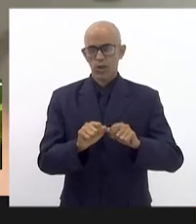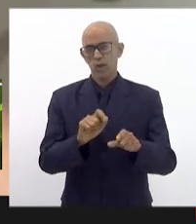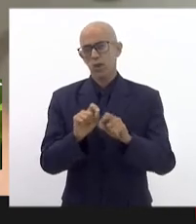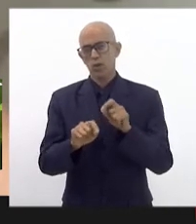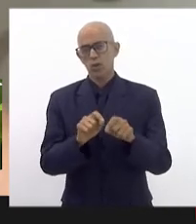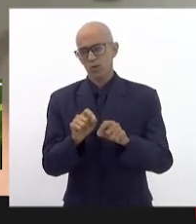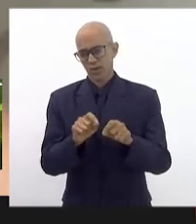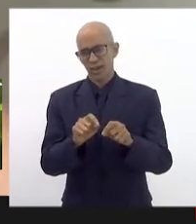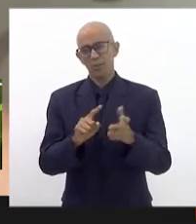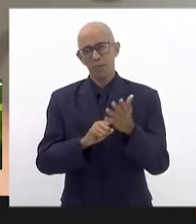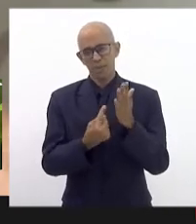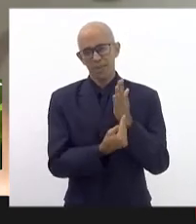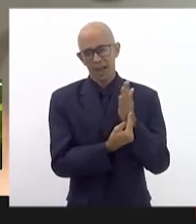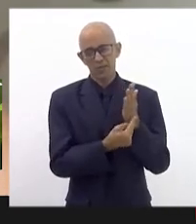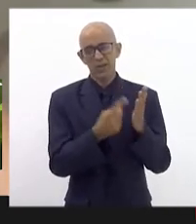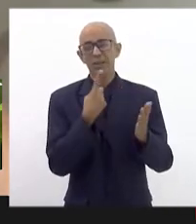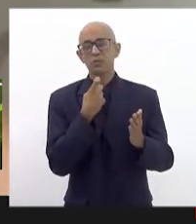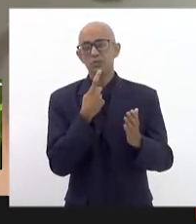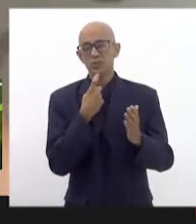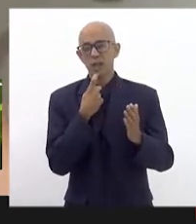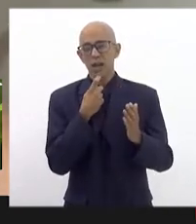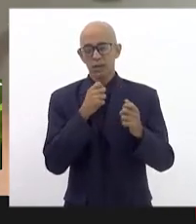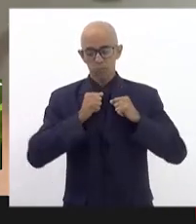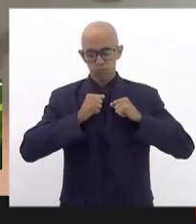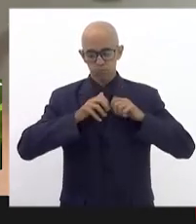órgãos funcionem da melhor maneira possível,